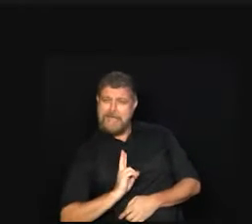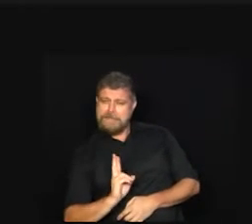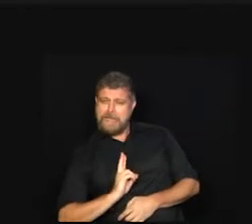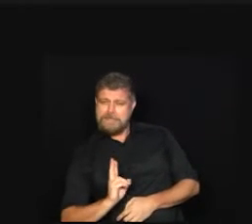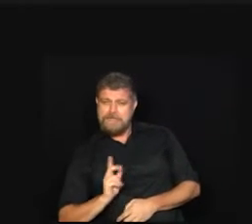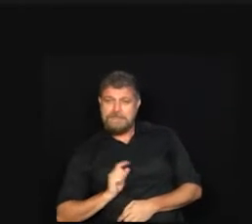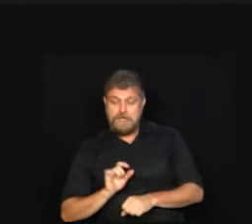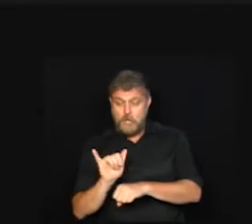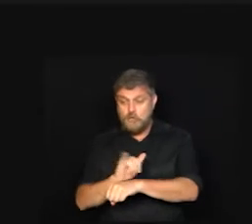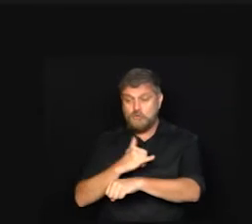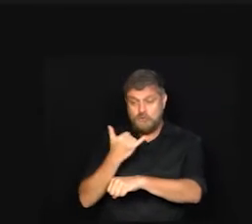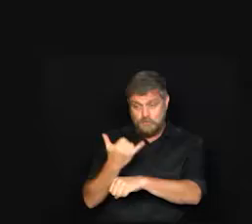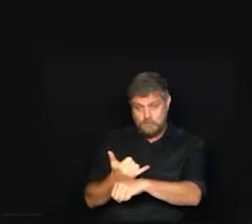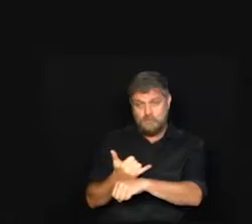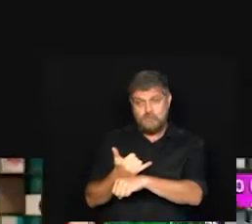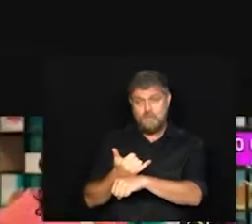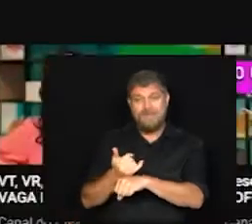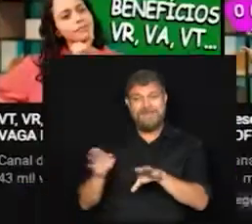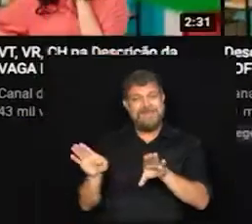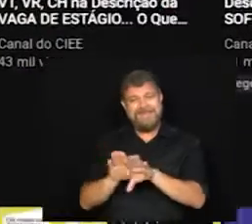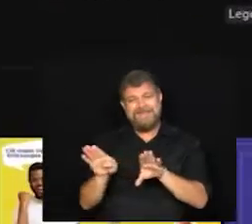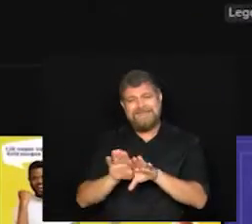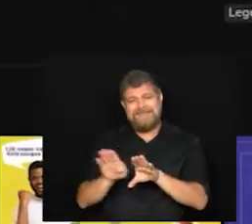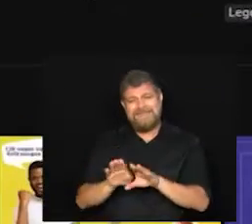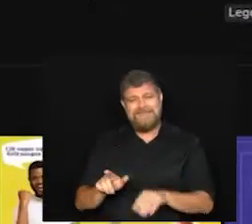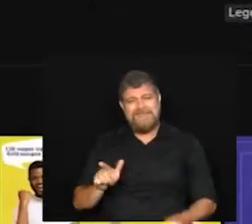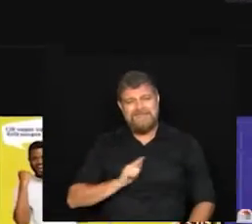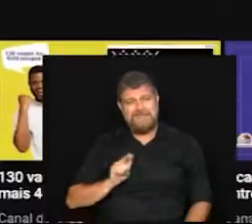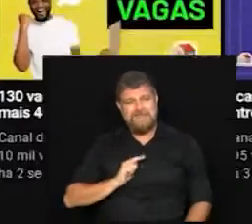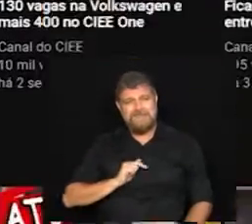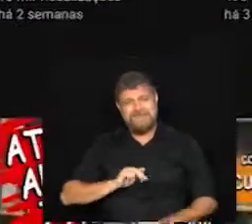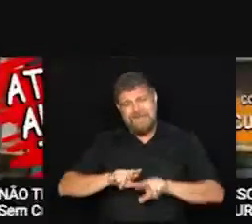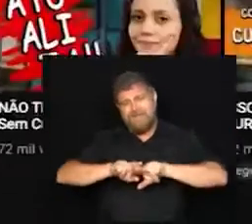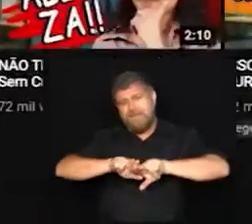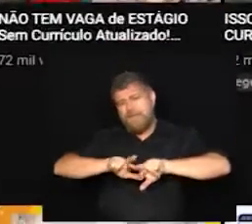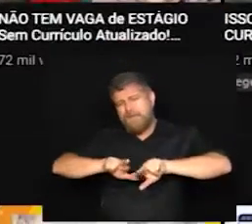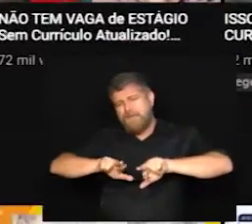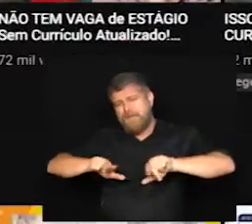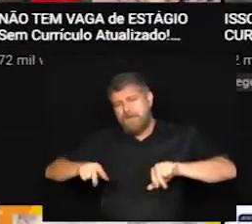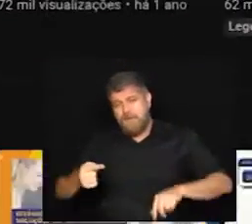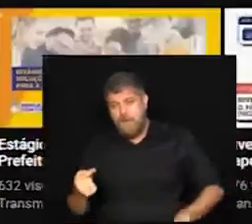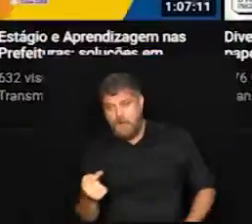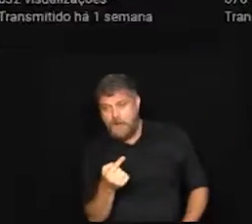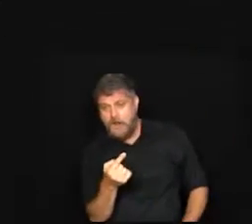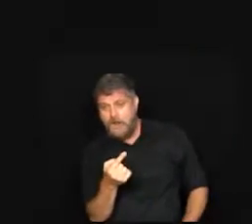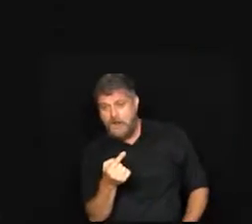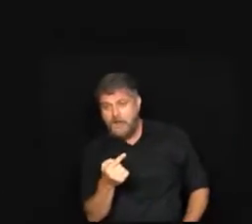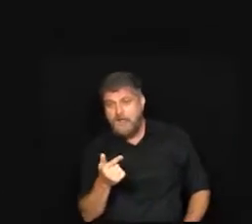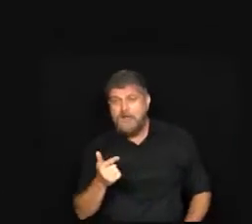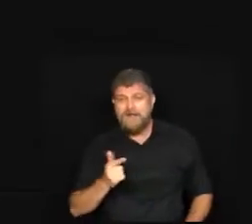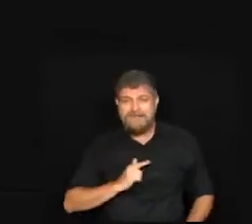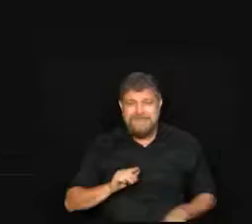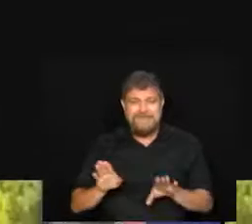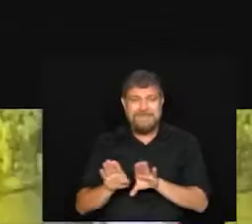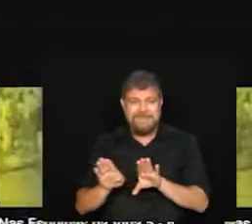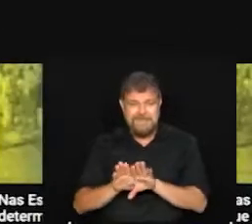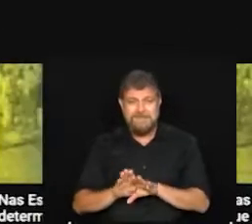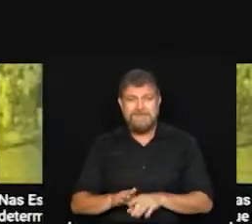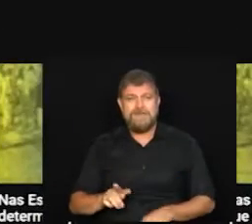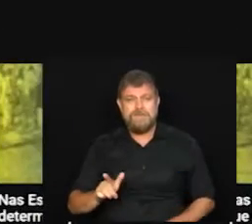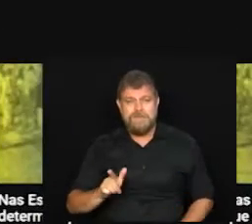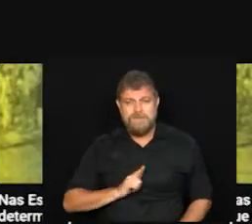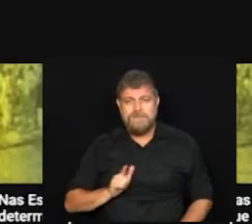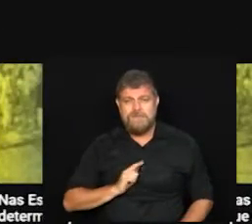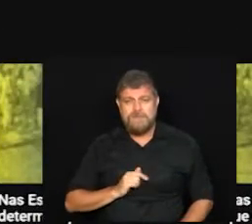no YouTube várias webinars também, né? Lá vão ter várias até que a gente teve